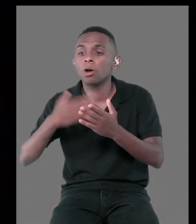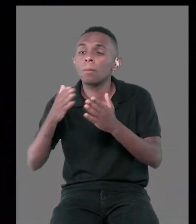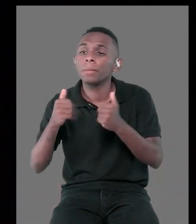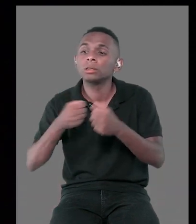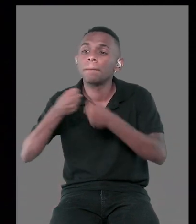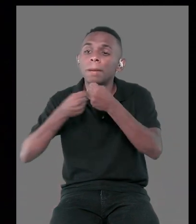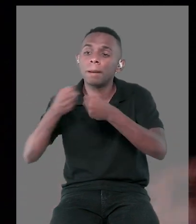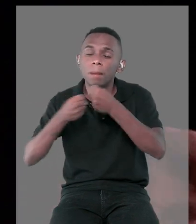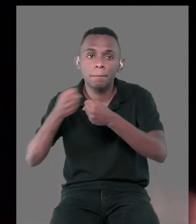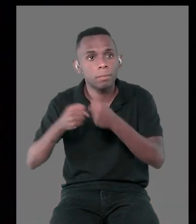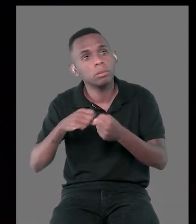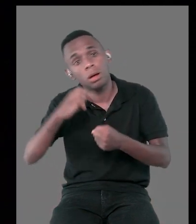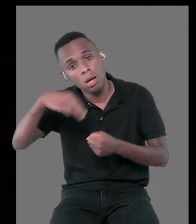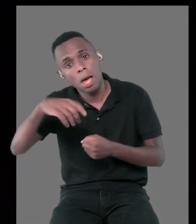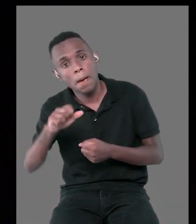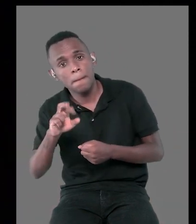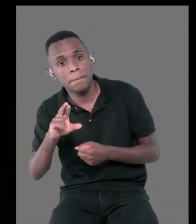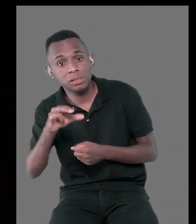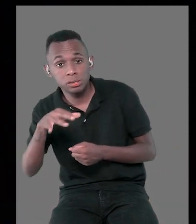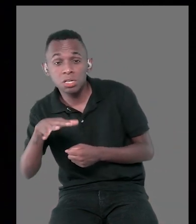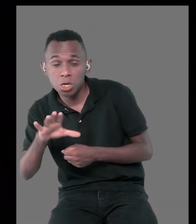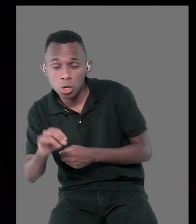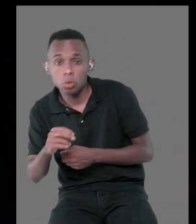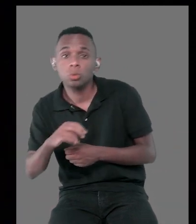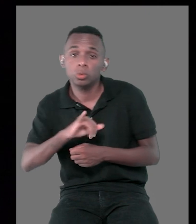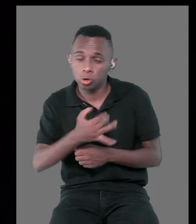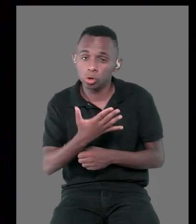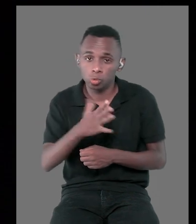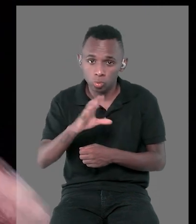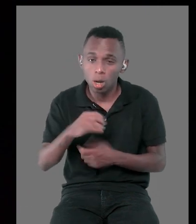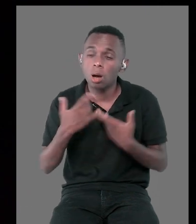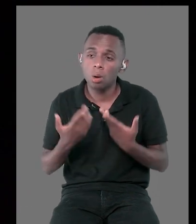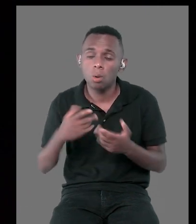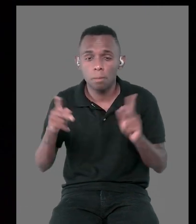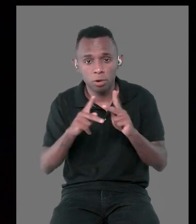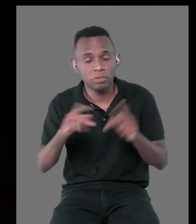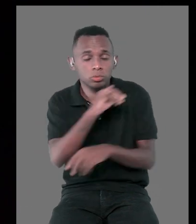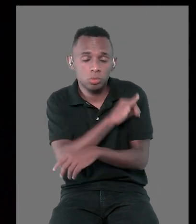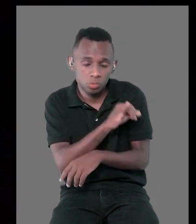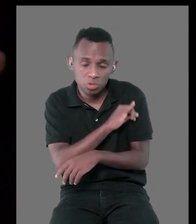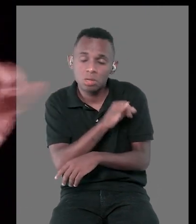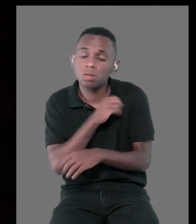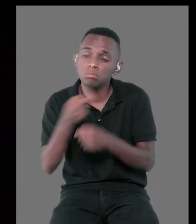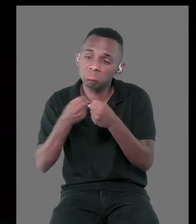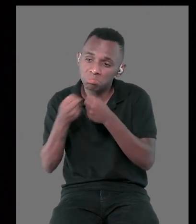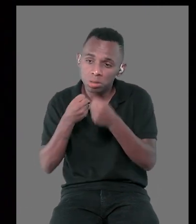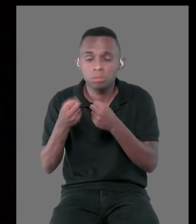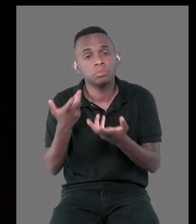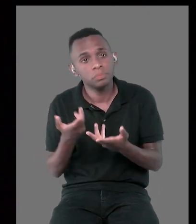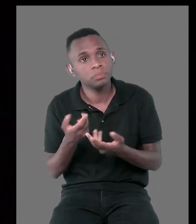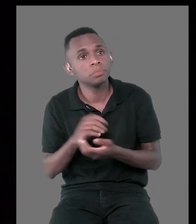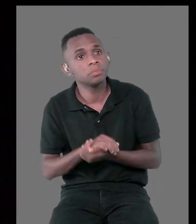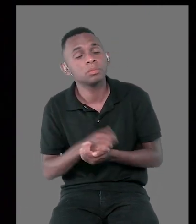entrevista. Foi o caso do Marcílio, né, que o João Camilo fez, né, professor lá do Rio, que fez para mim.